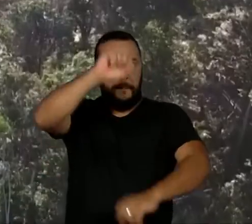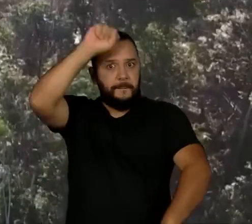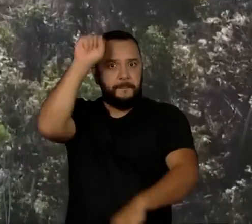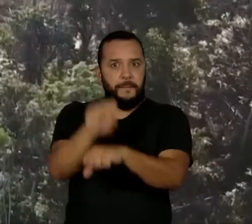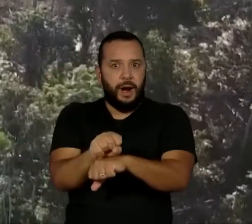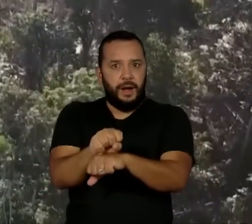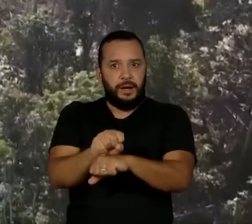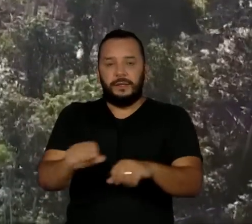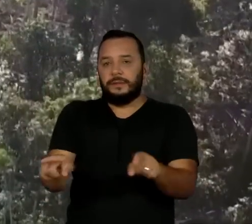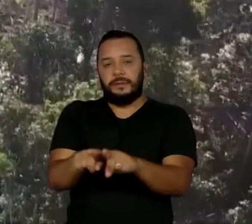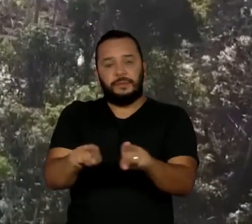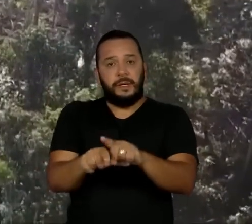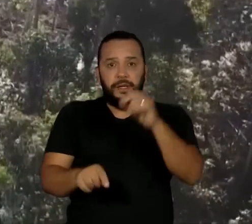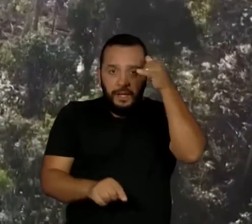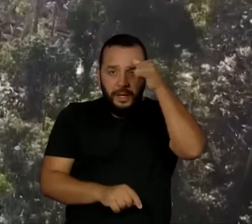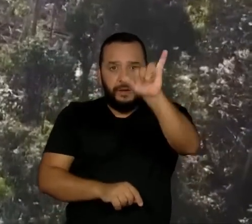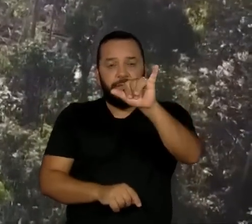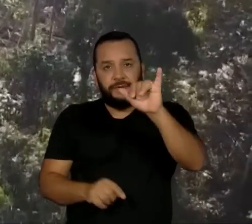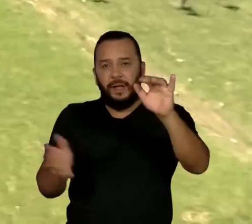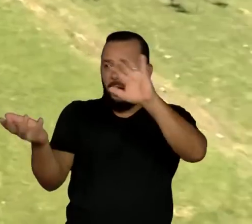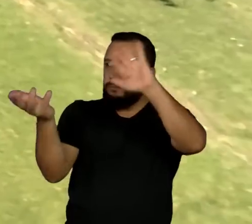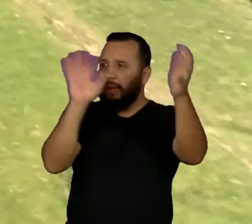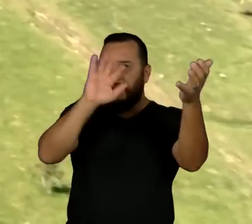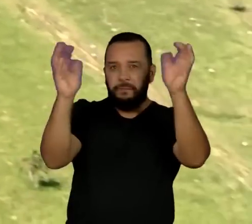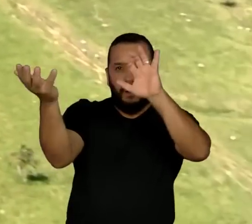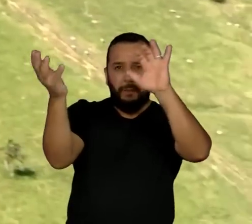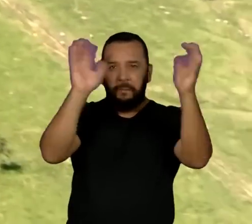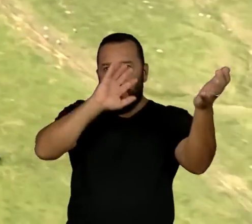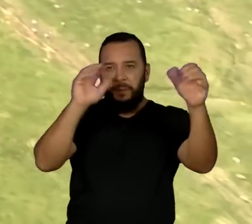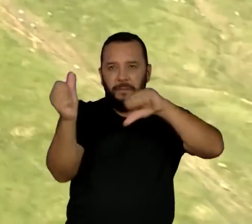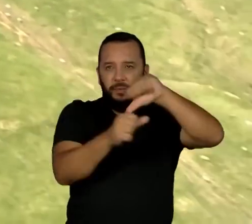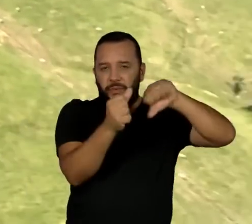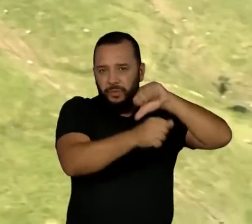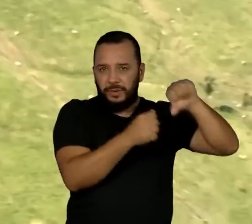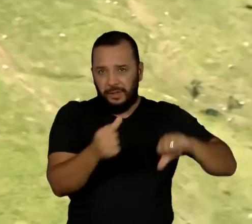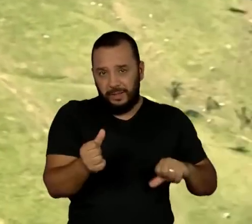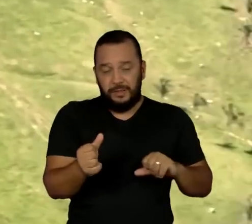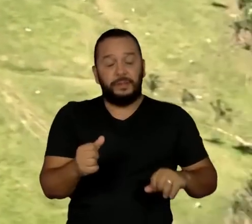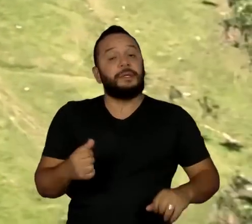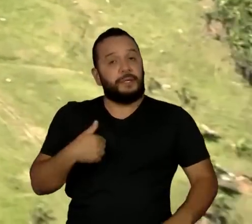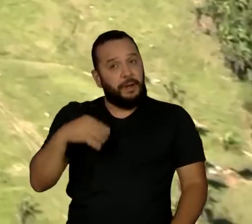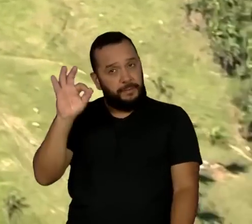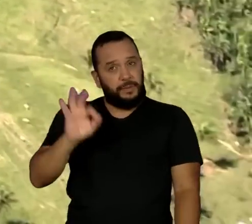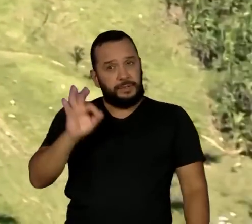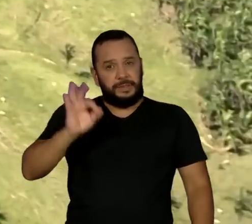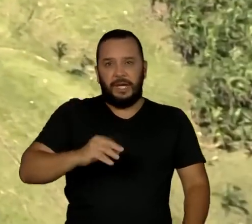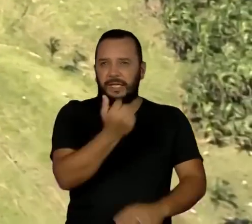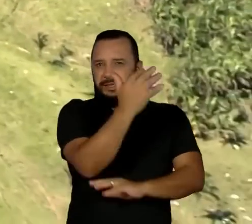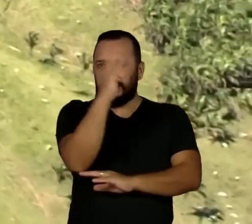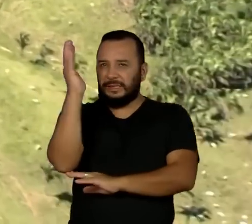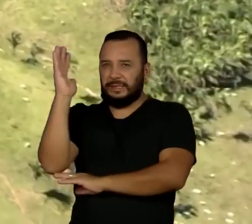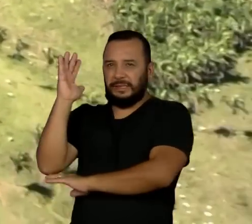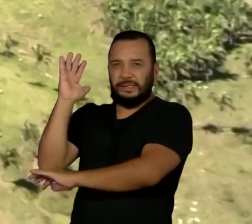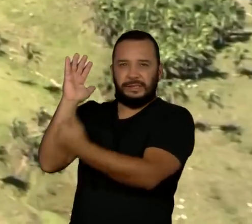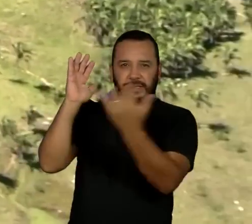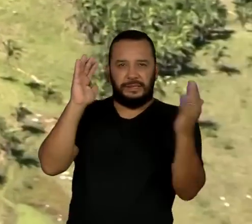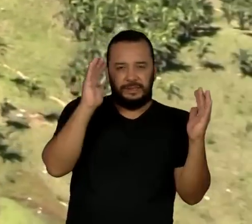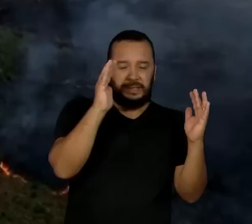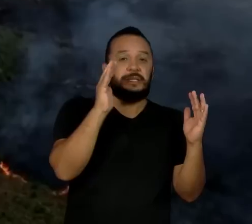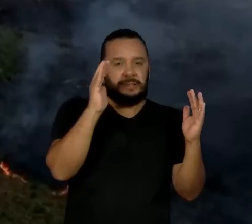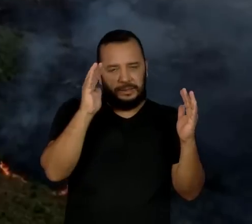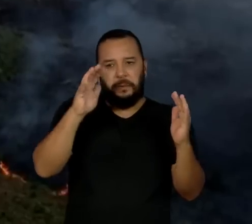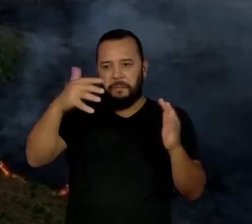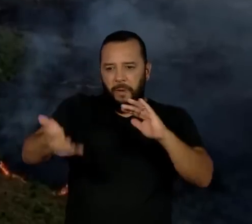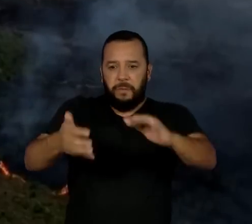também evitar os piores efeitos das mudanças climáticas. As taxas de desmatamento na Amazônia já têm mostrado um sinal importante de